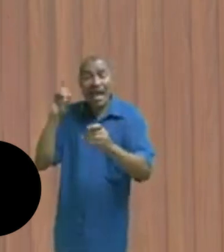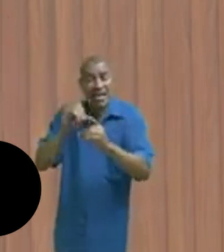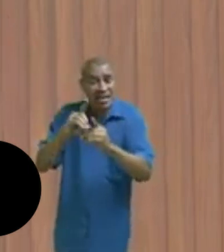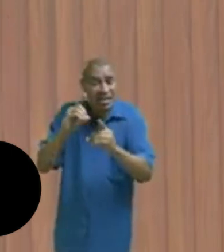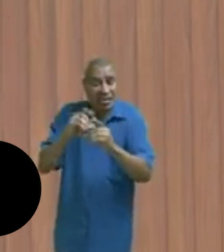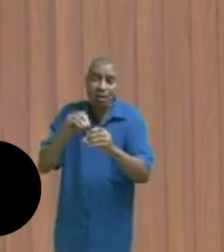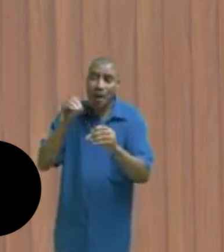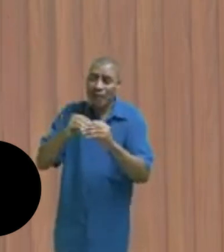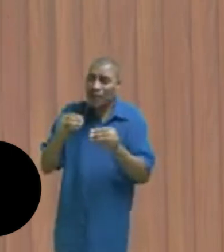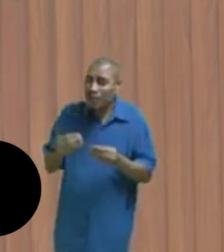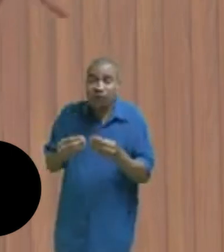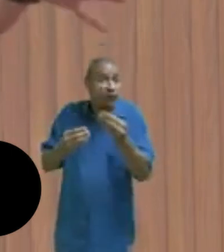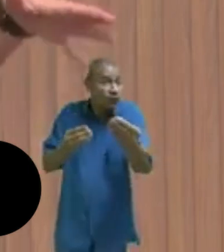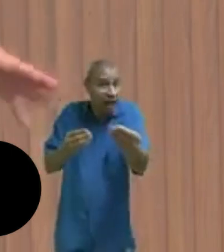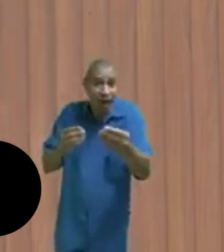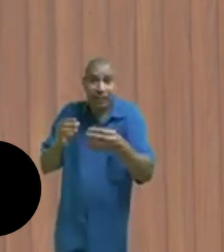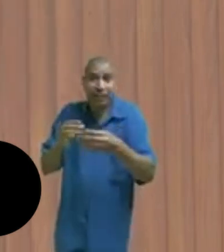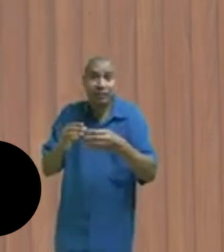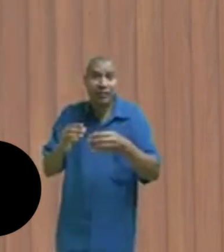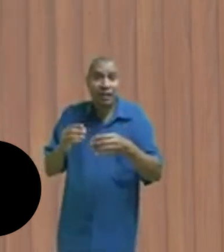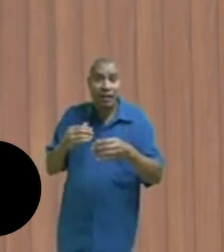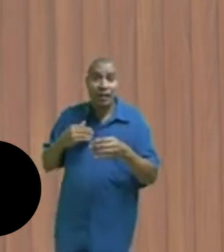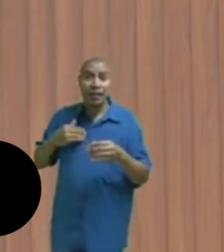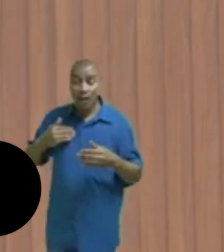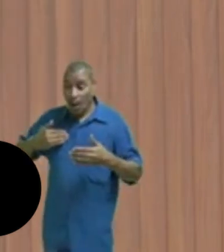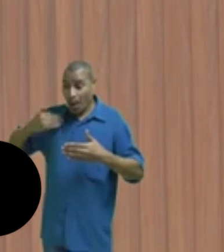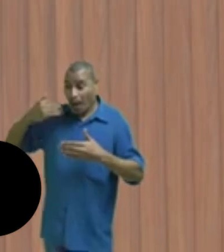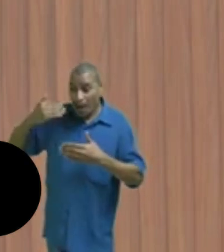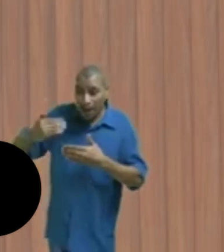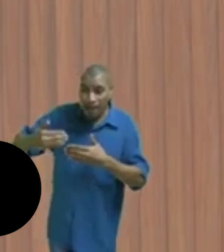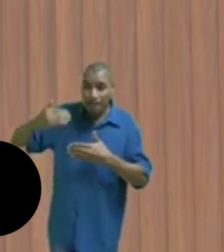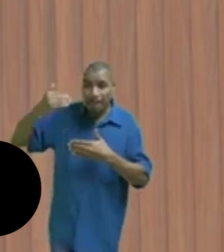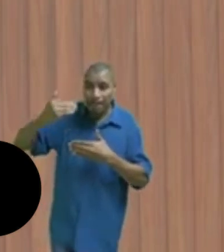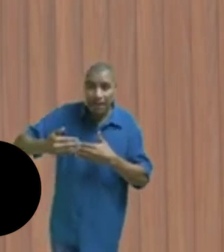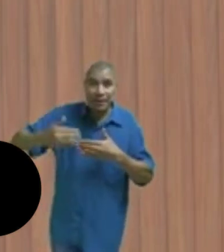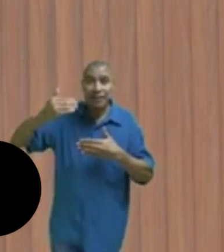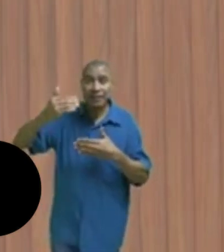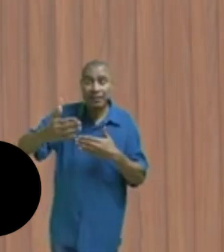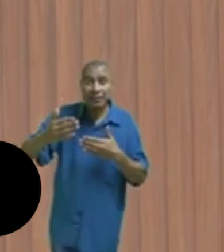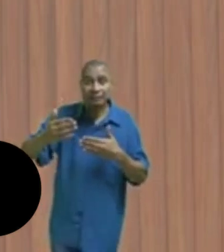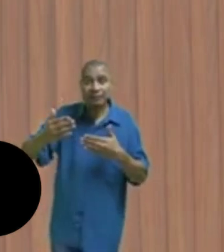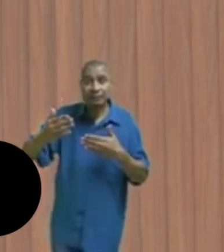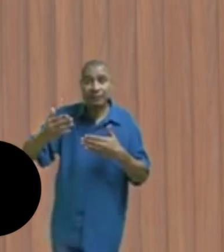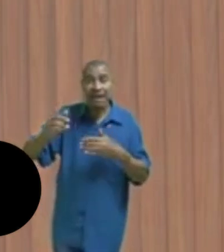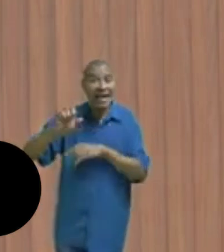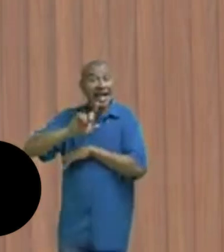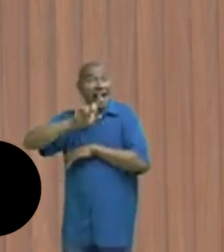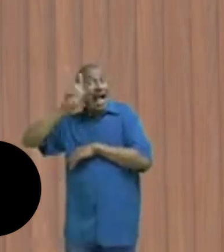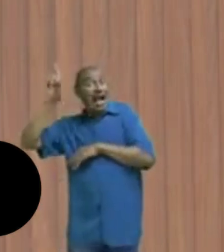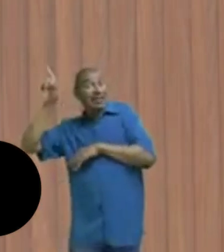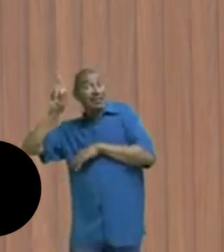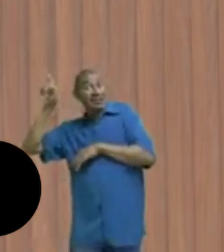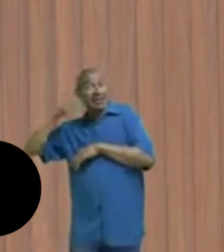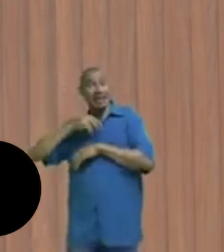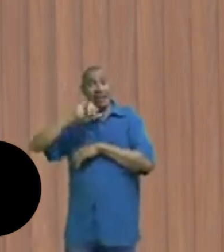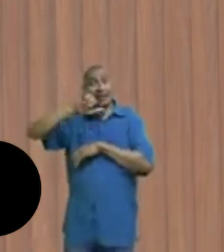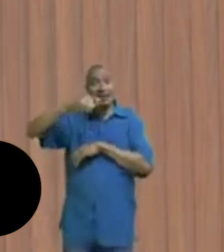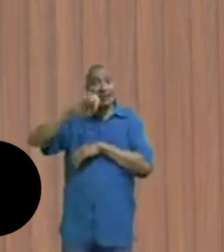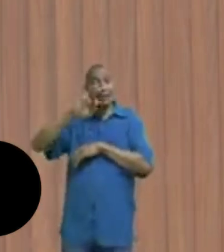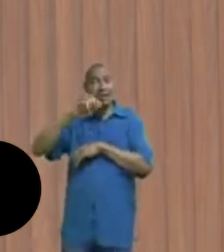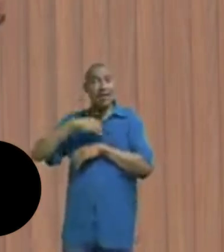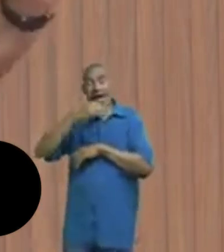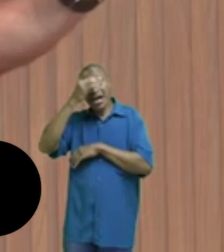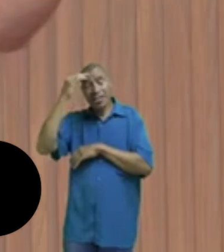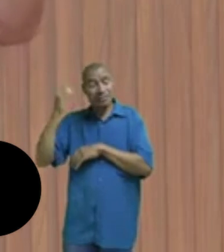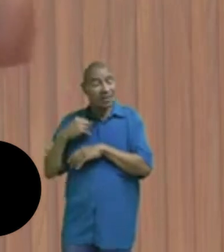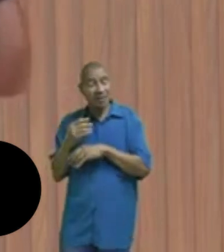lei, cumprir os nossos rituais. Eles perderam com o tempo, perderam